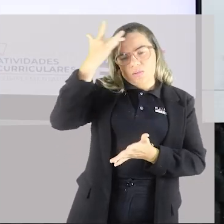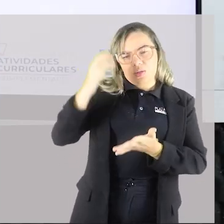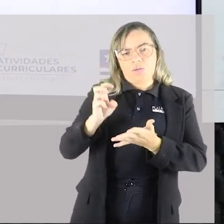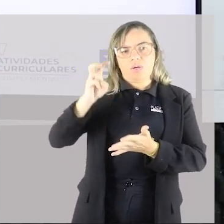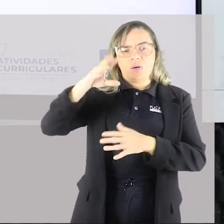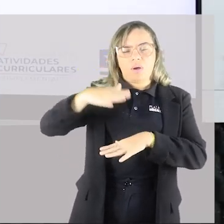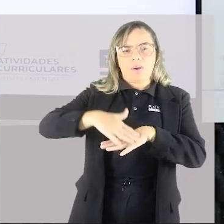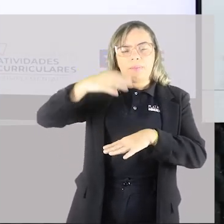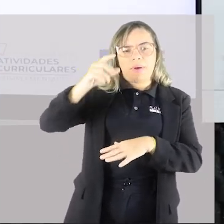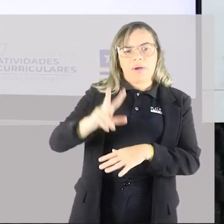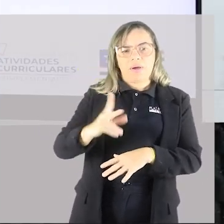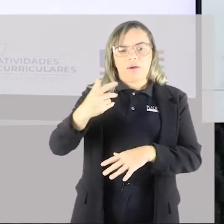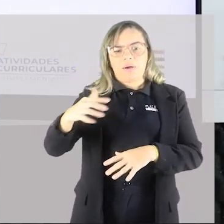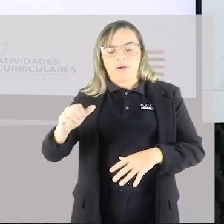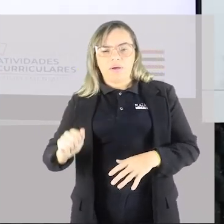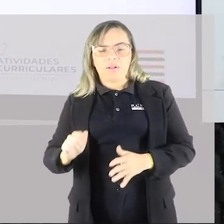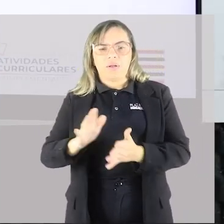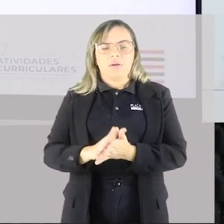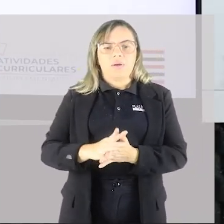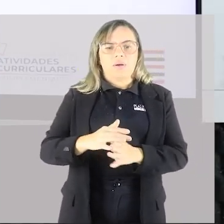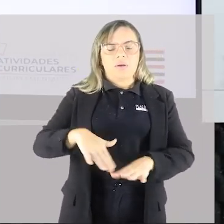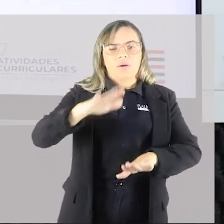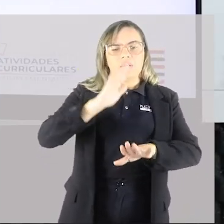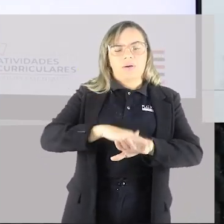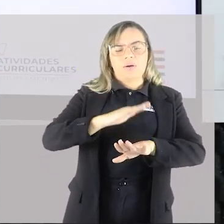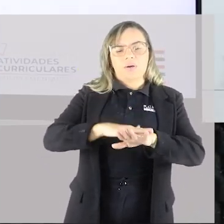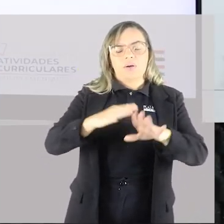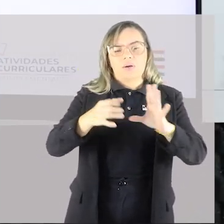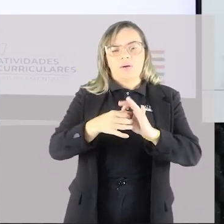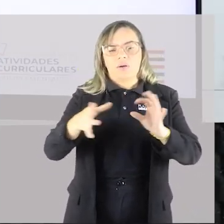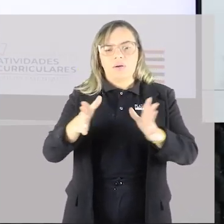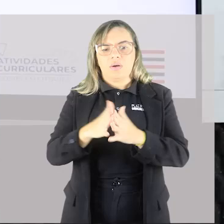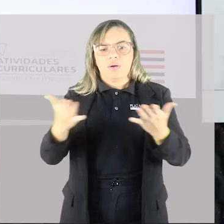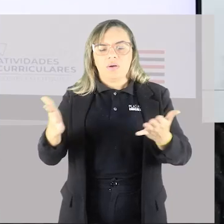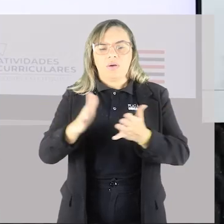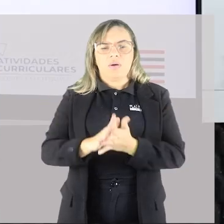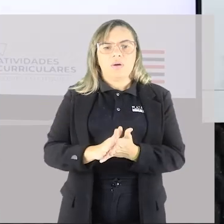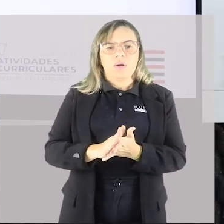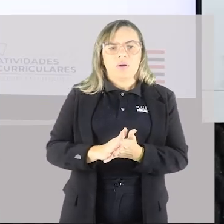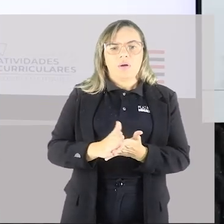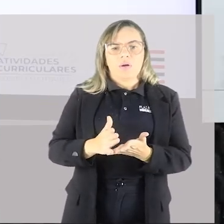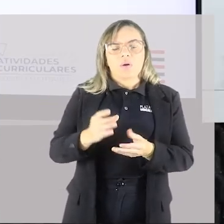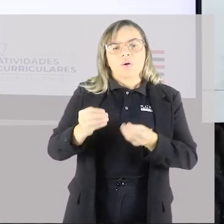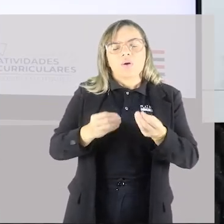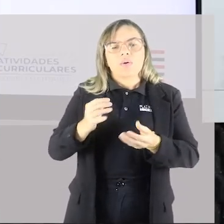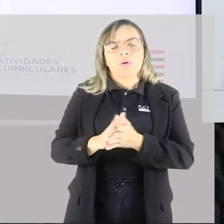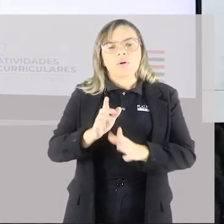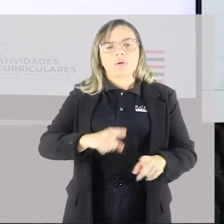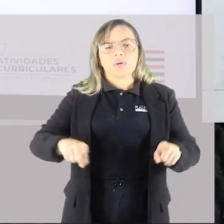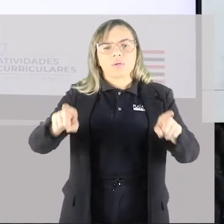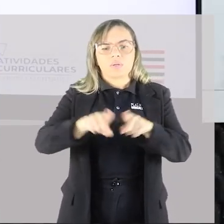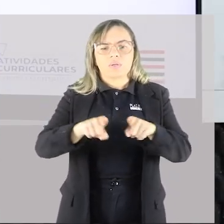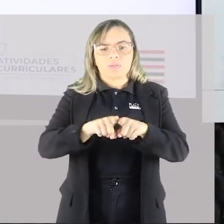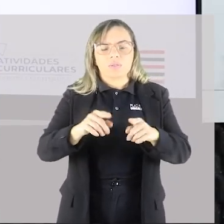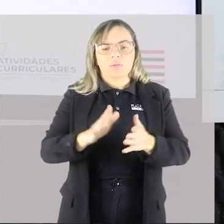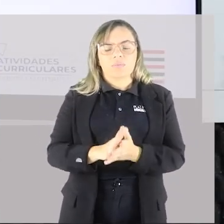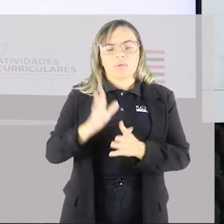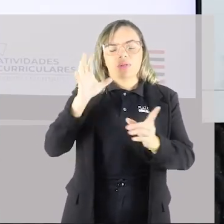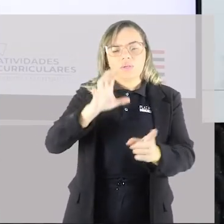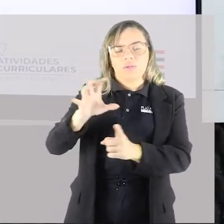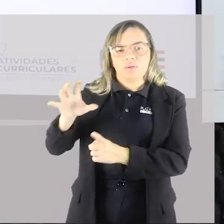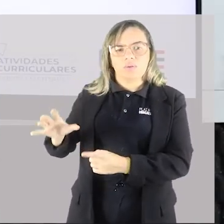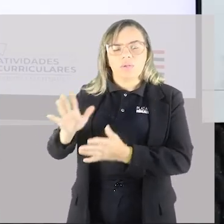ideologia, a alienação, tá? E alguns elementos que estão associados a esta interpretação da categoria de trabalho